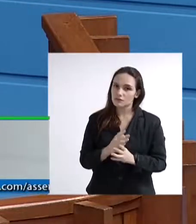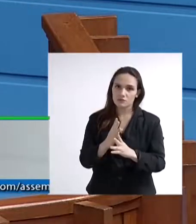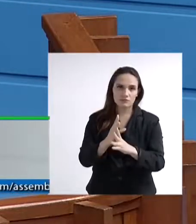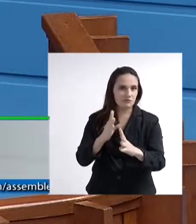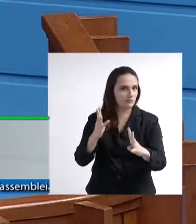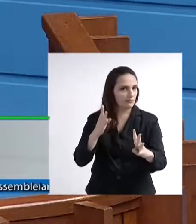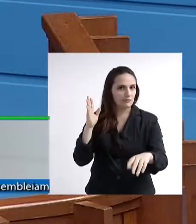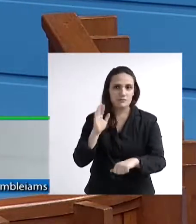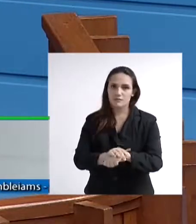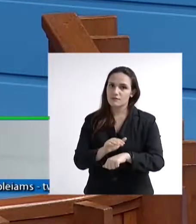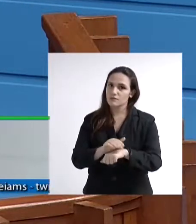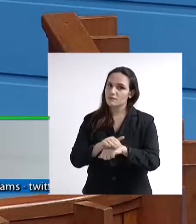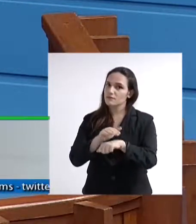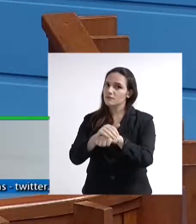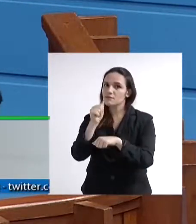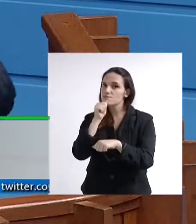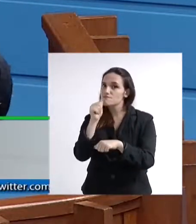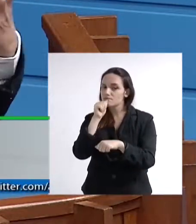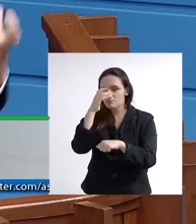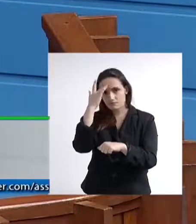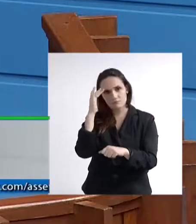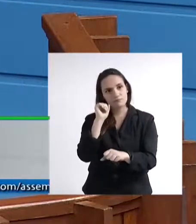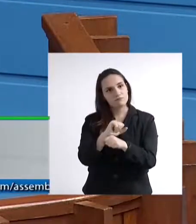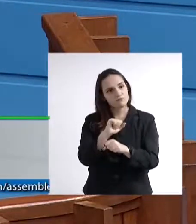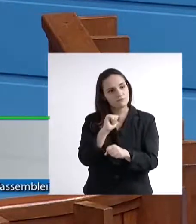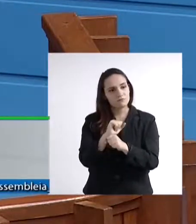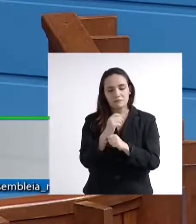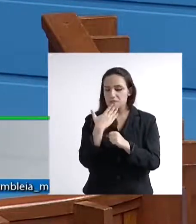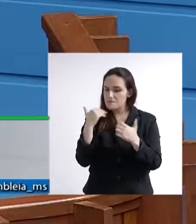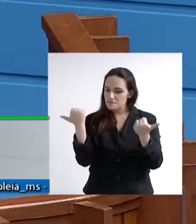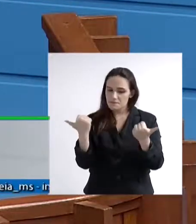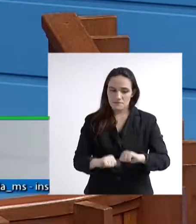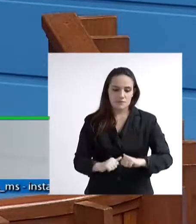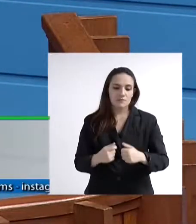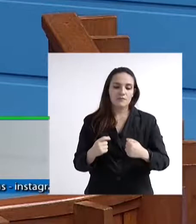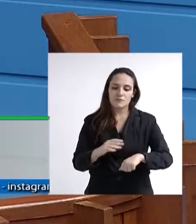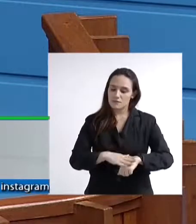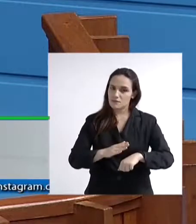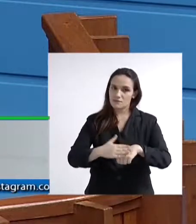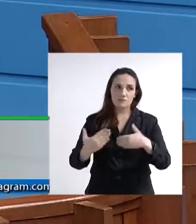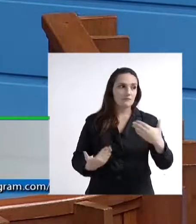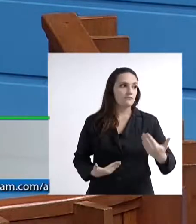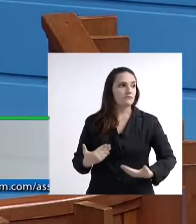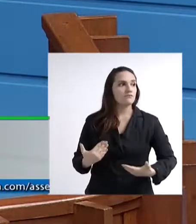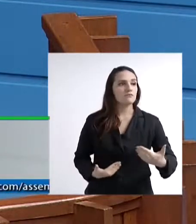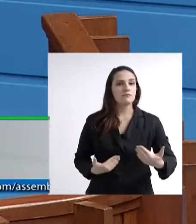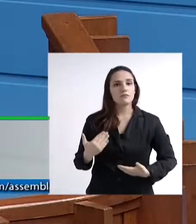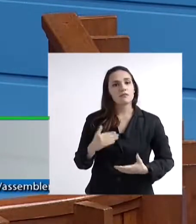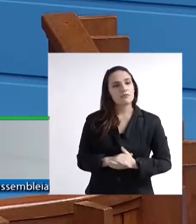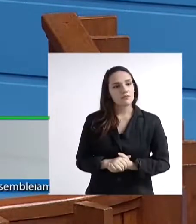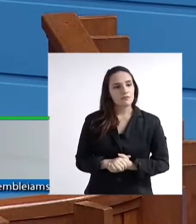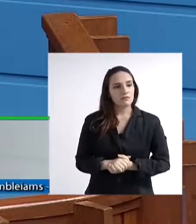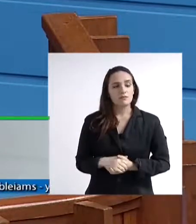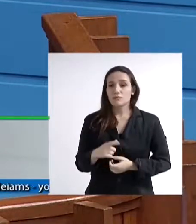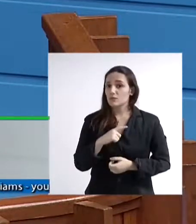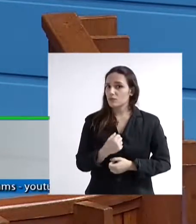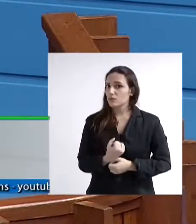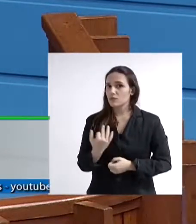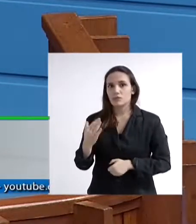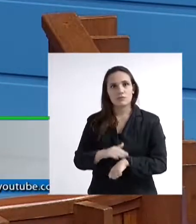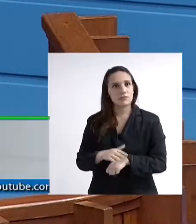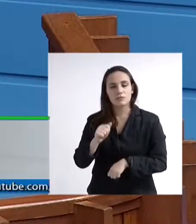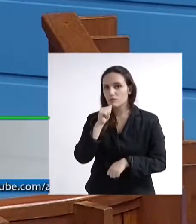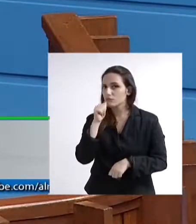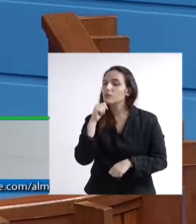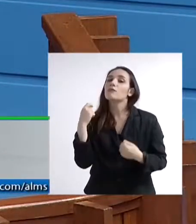aumentar a fila de espera ou vai represar ainda mais o número de pessoas,